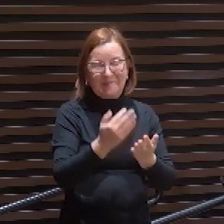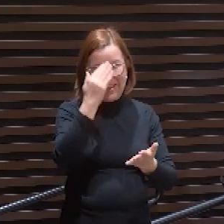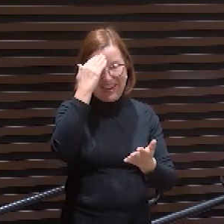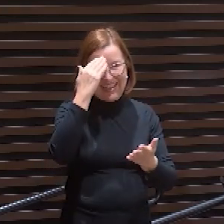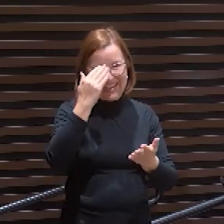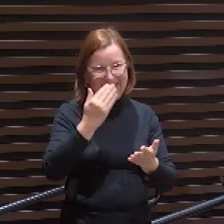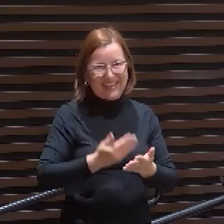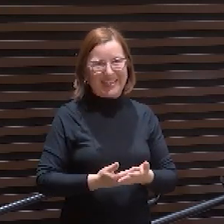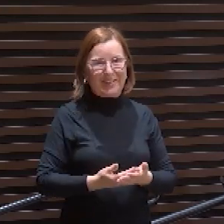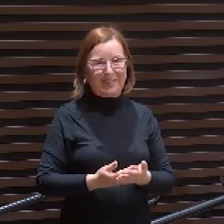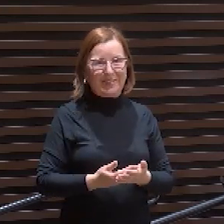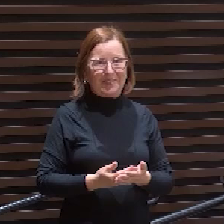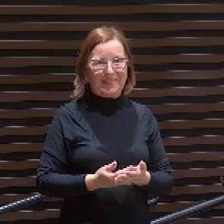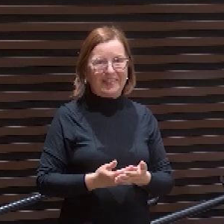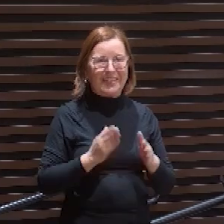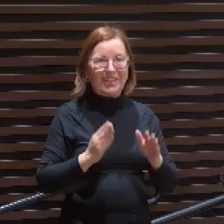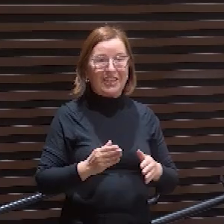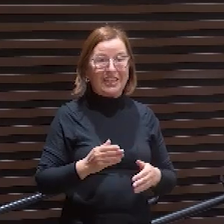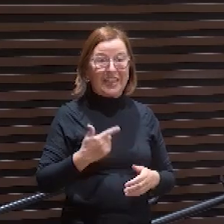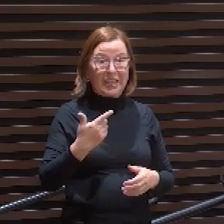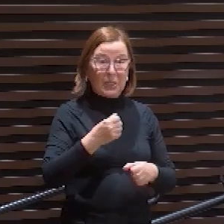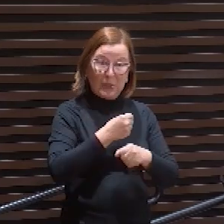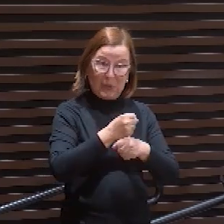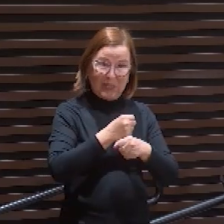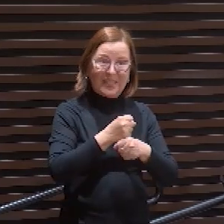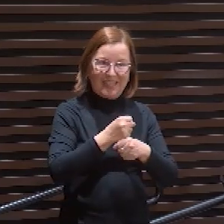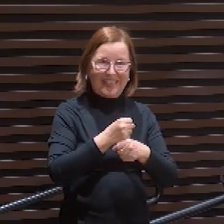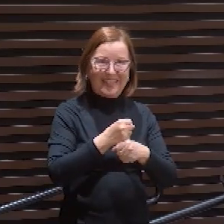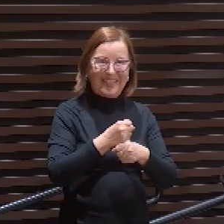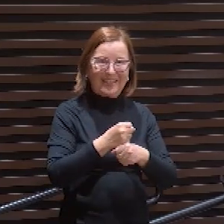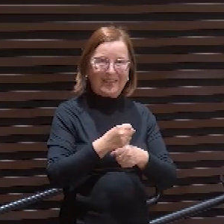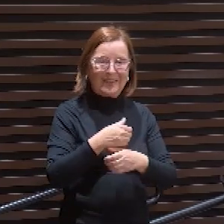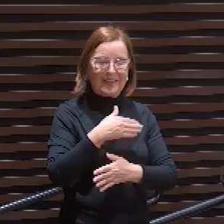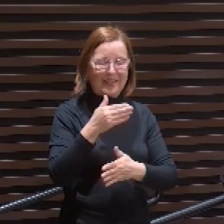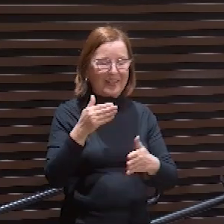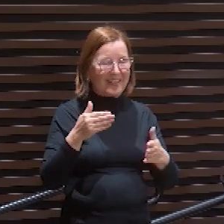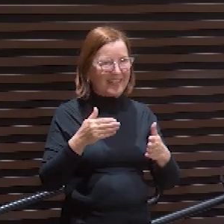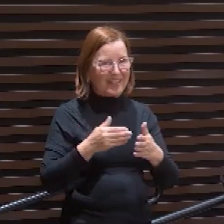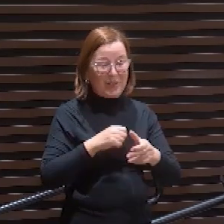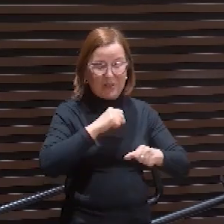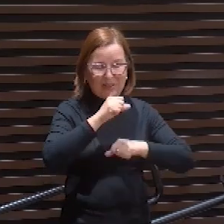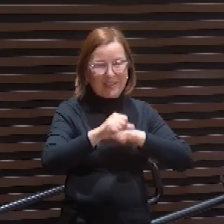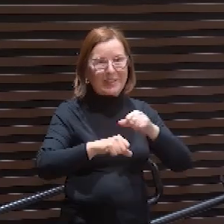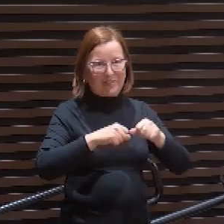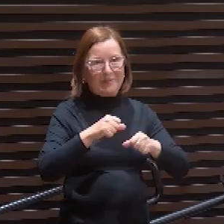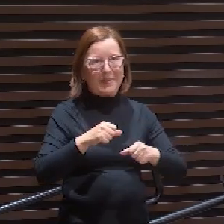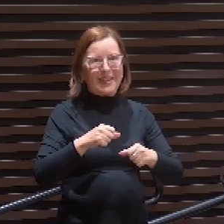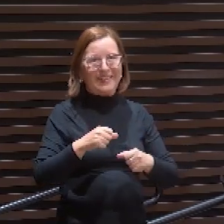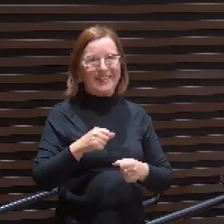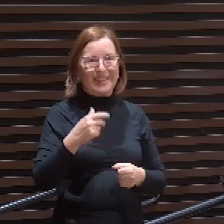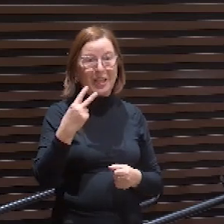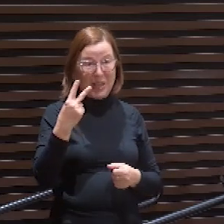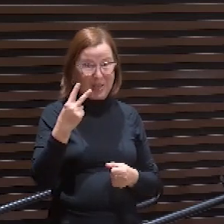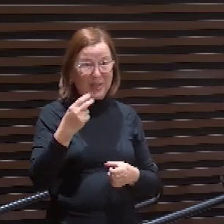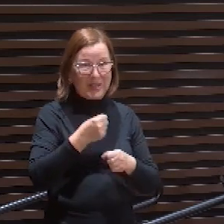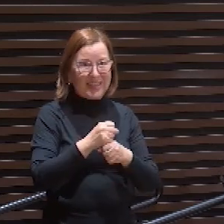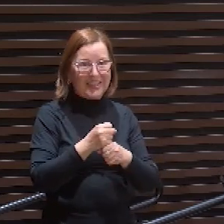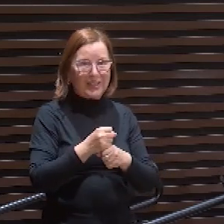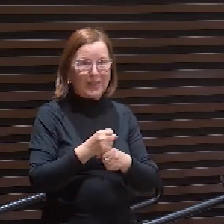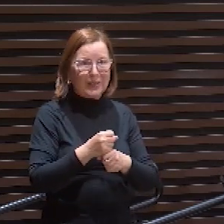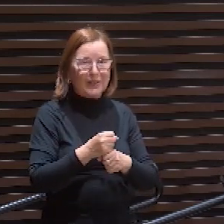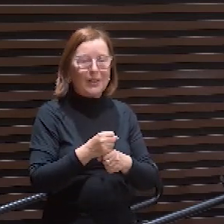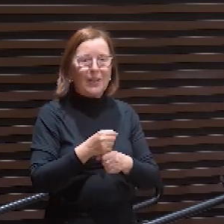bênção. Você vê como é que é o poder da ressurreição de Jesus Cristo. É isso que